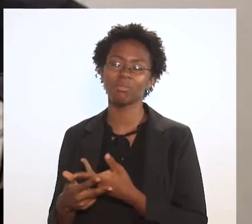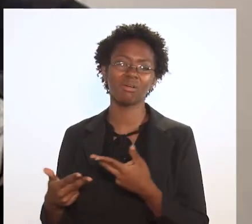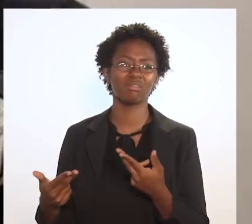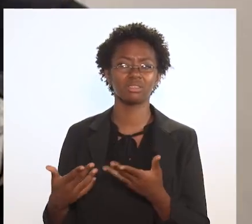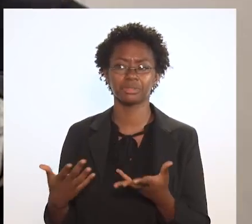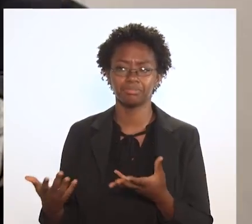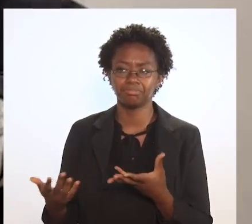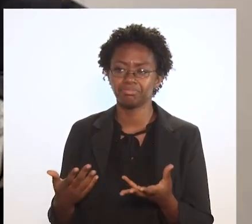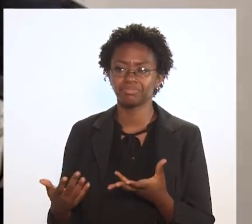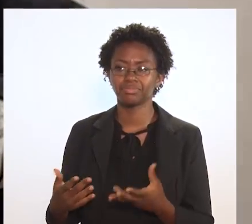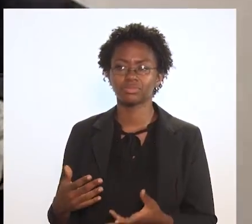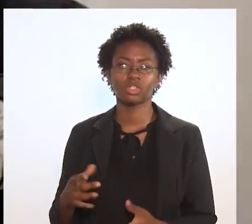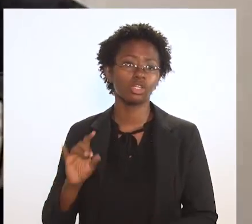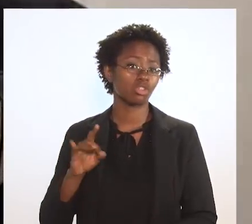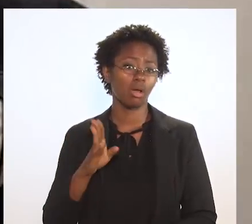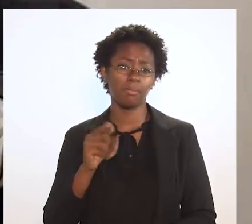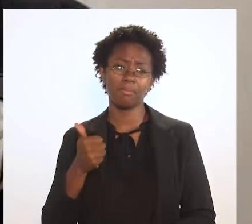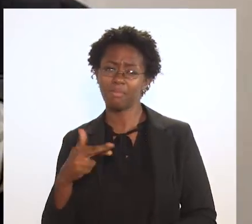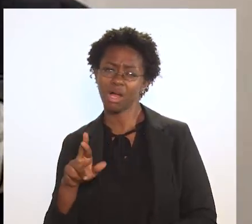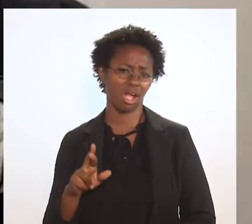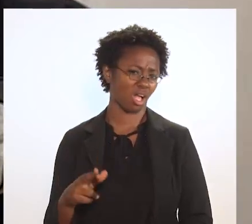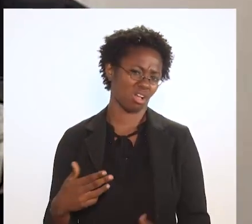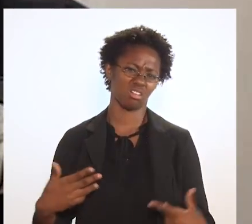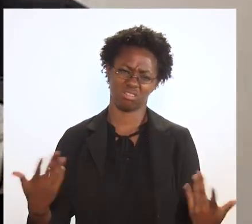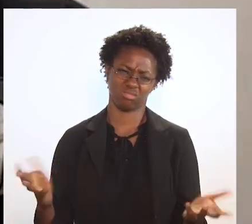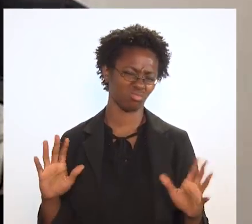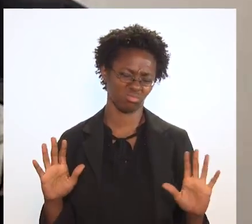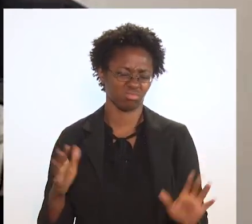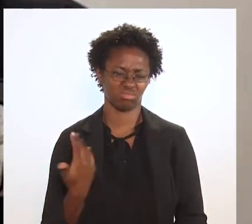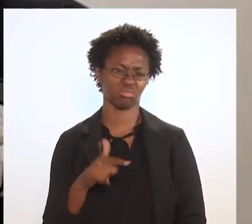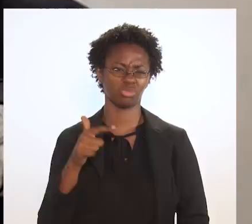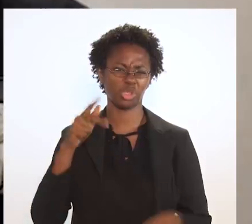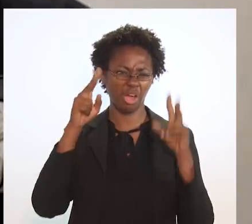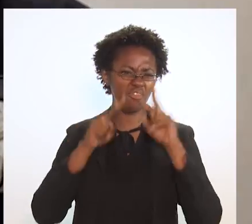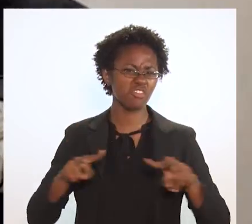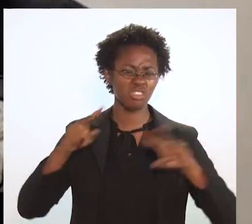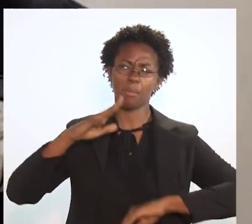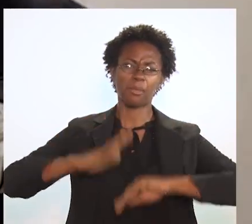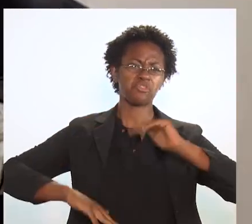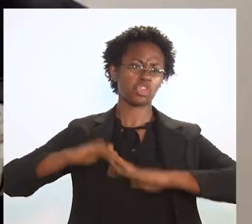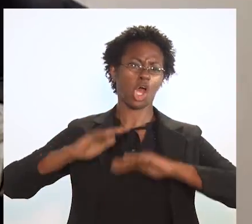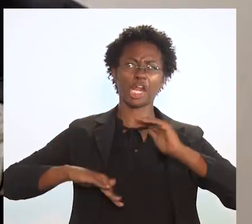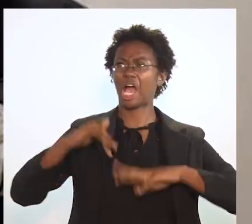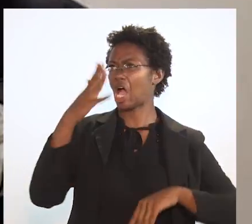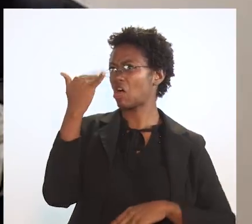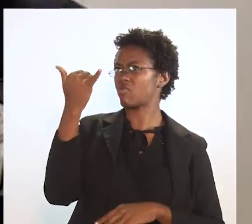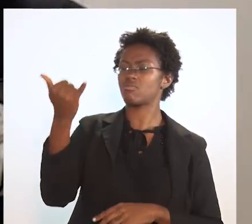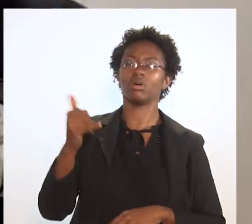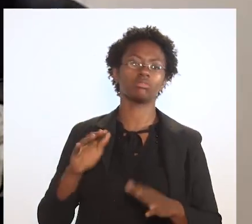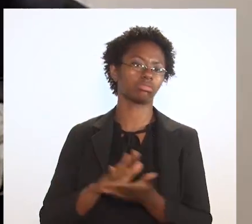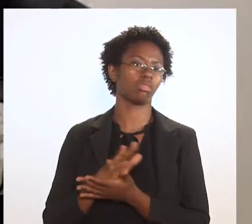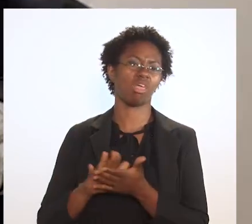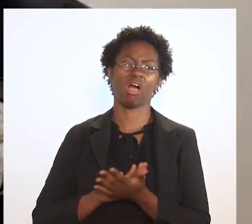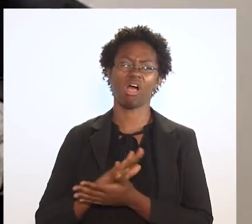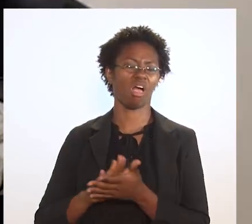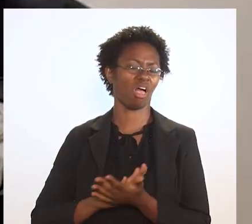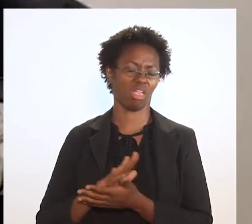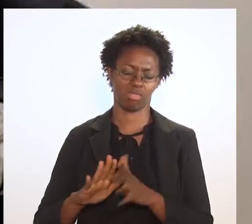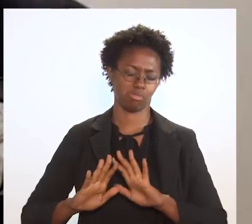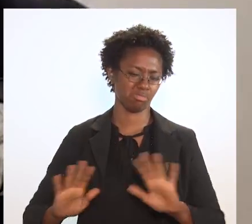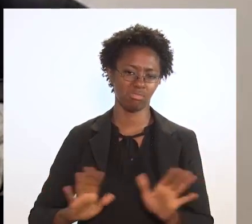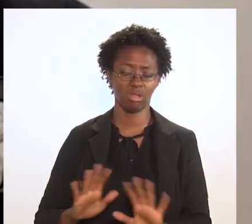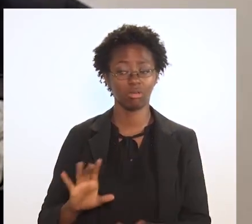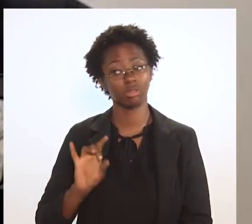época. Era uma coisa que tocava nos bares e tal, sem pretensão de fazer